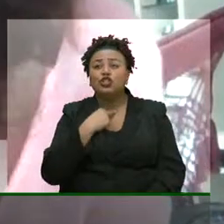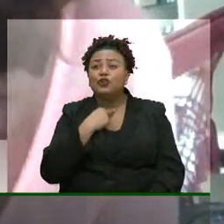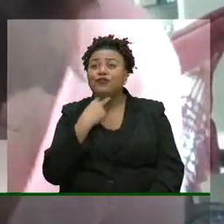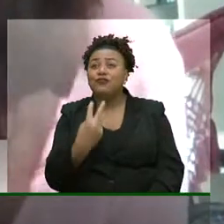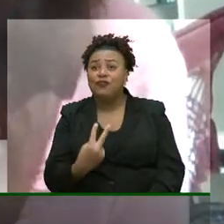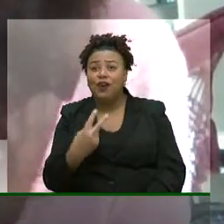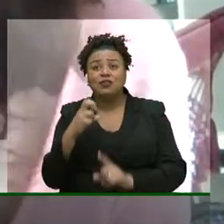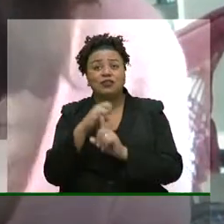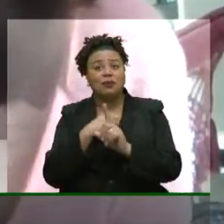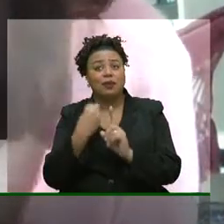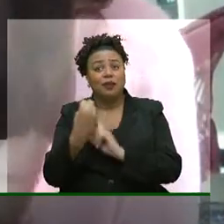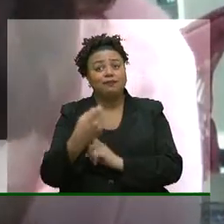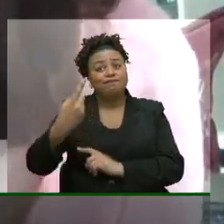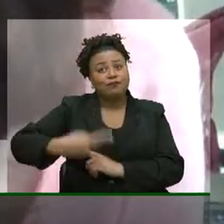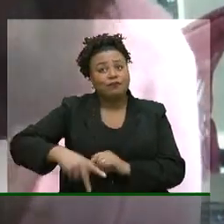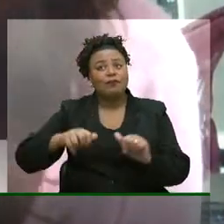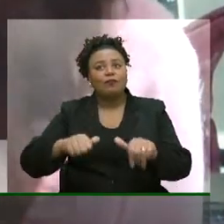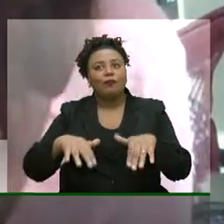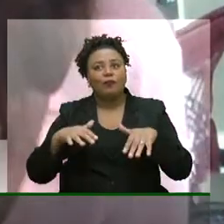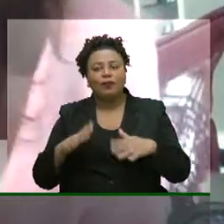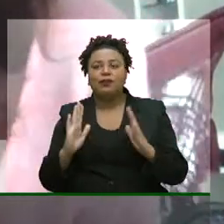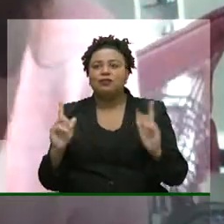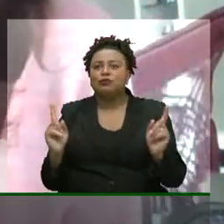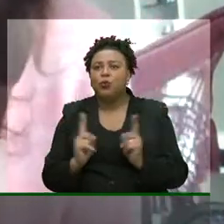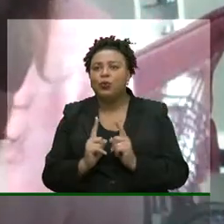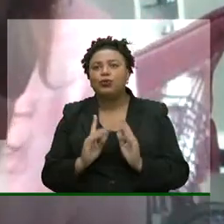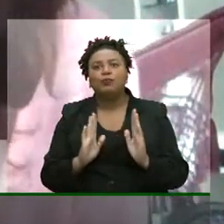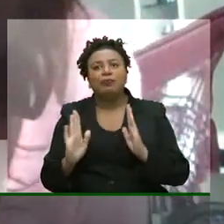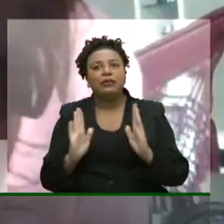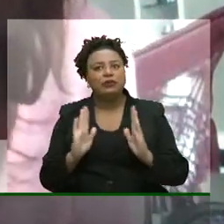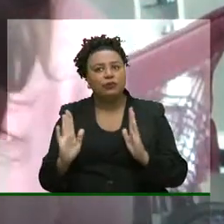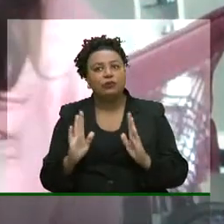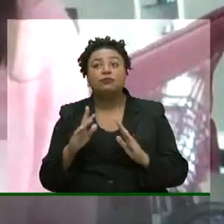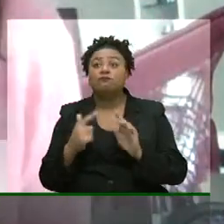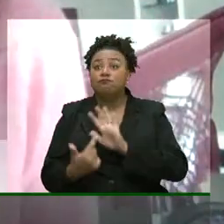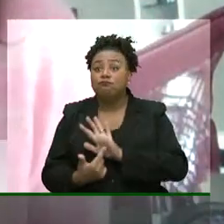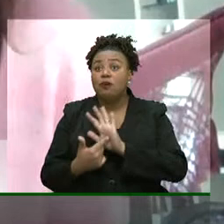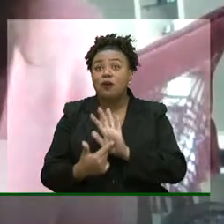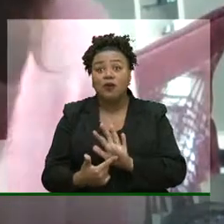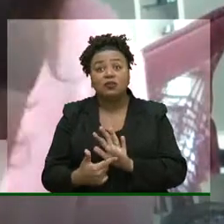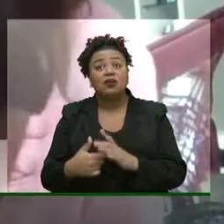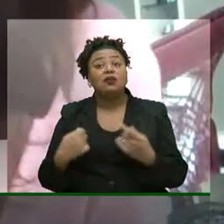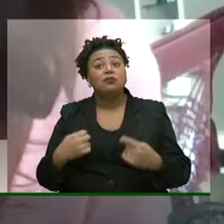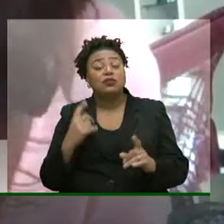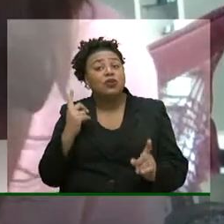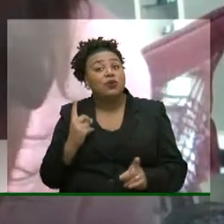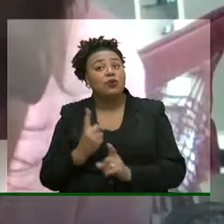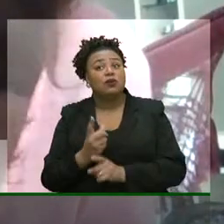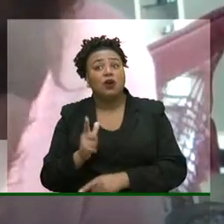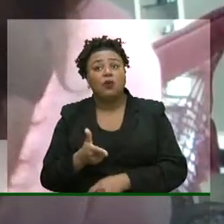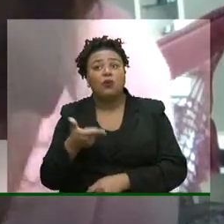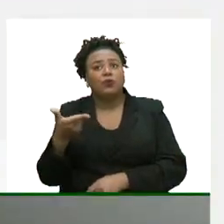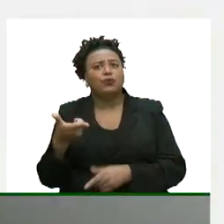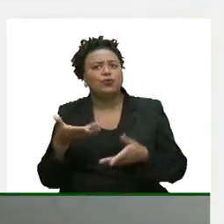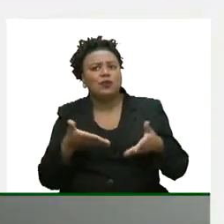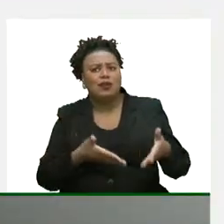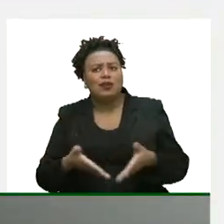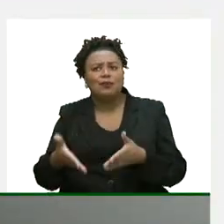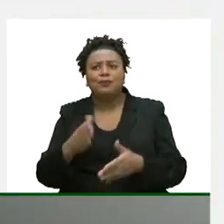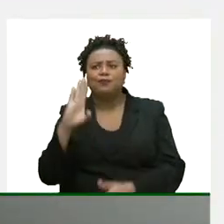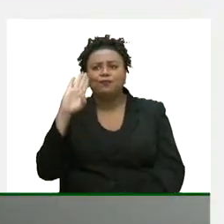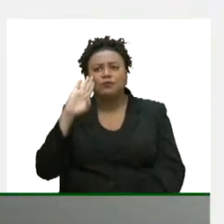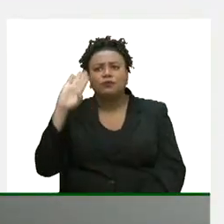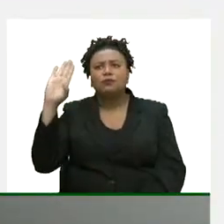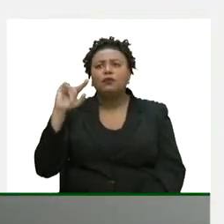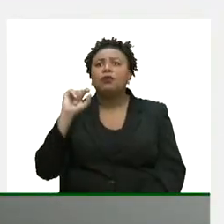esse parlamento neste curto tempo, e mostra que tem que se encontrar um outro caminho, principalmente